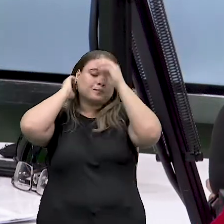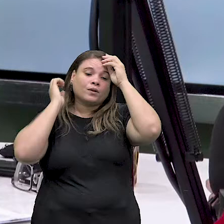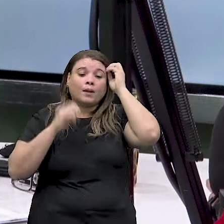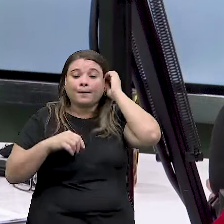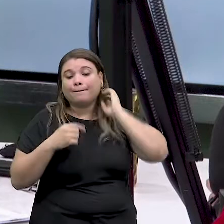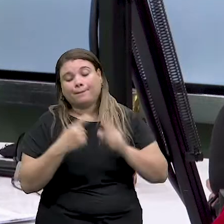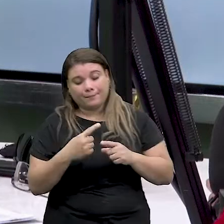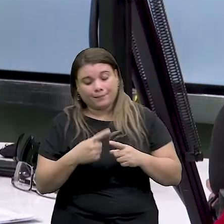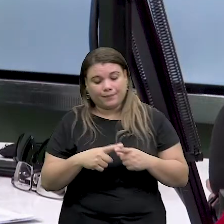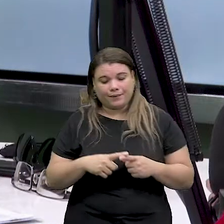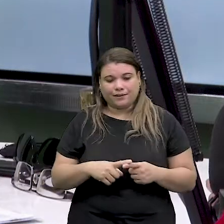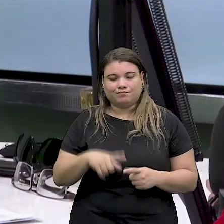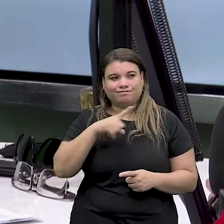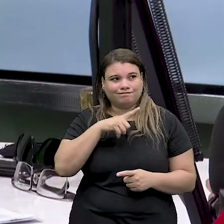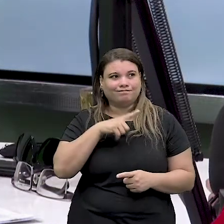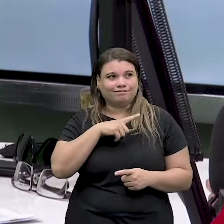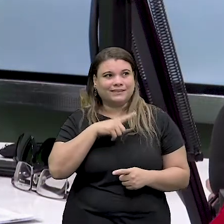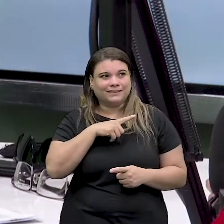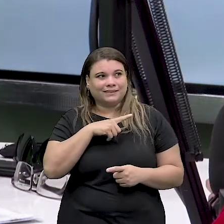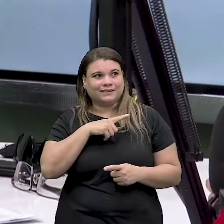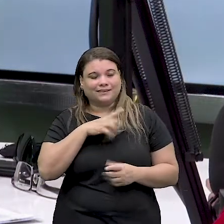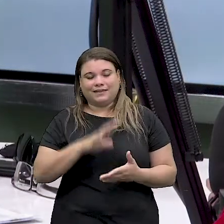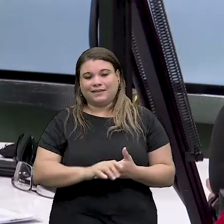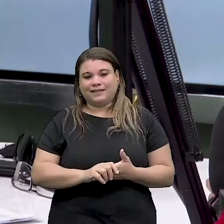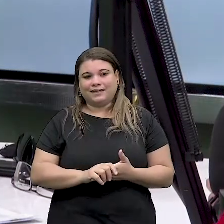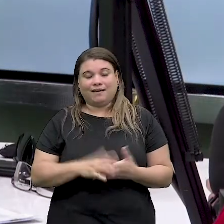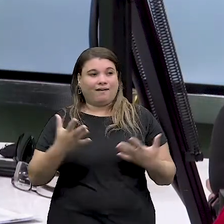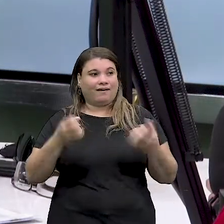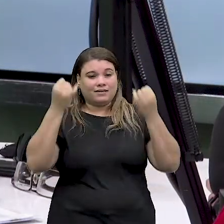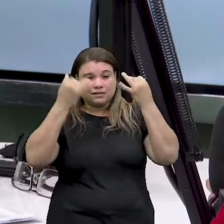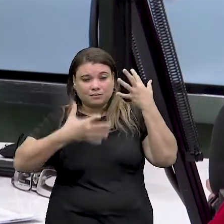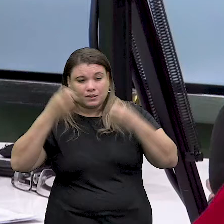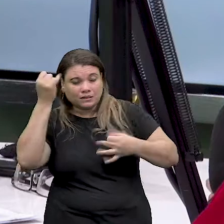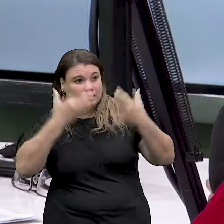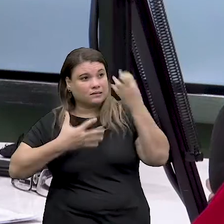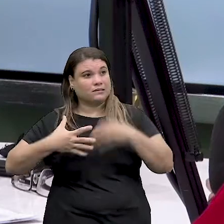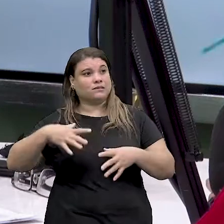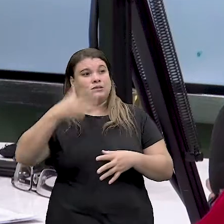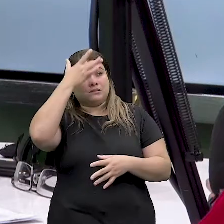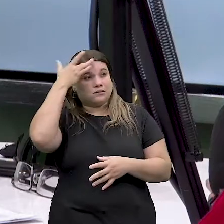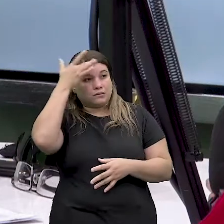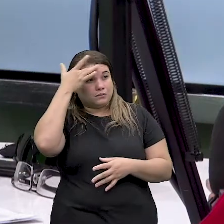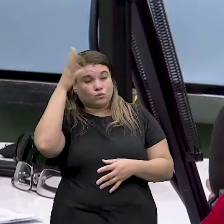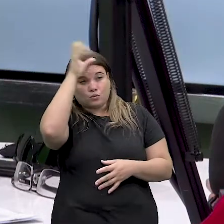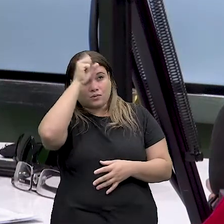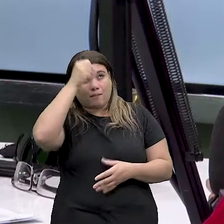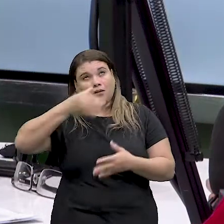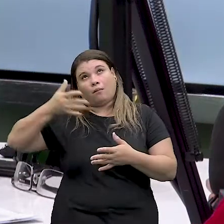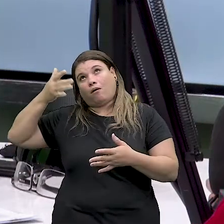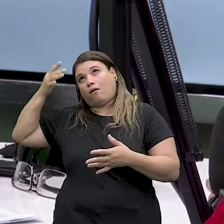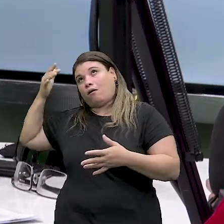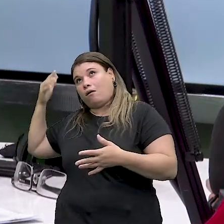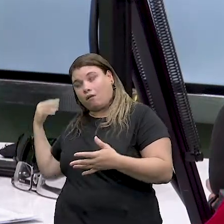tempo. A gente sempre, na medida que fomos crescendo, né, era um grupo, vários grupos, eles encontraram, eles trocavam